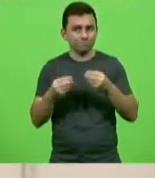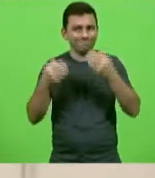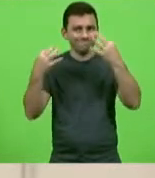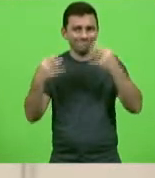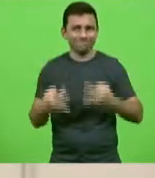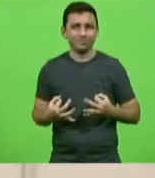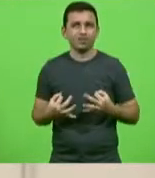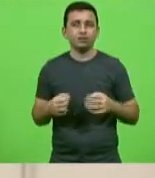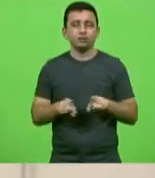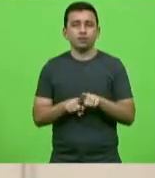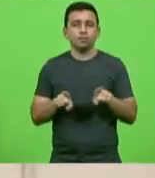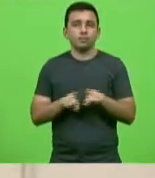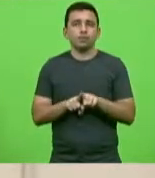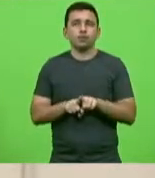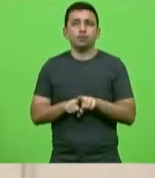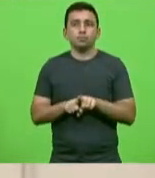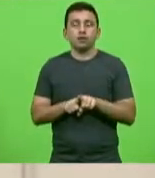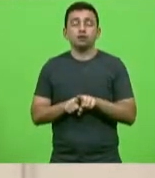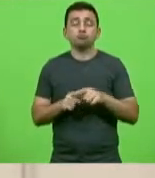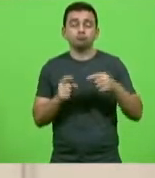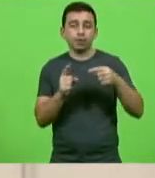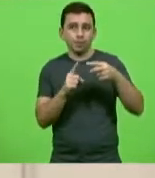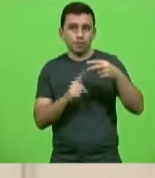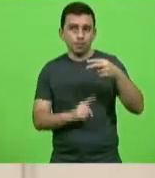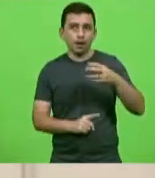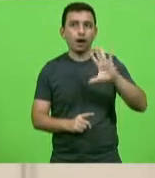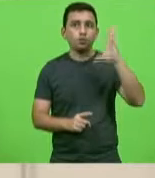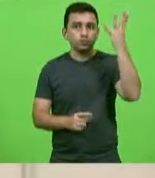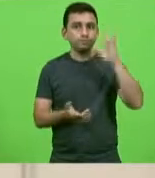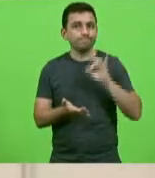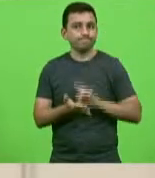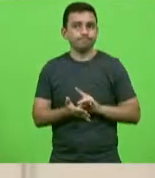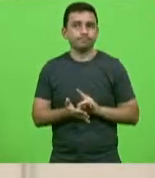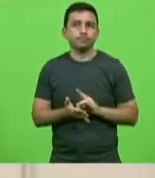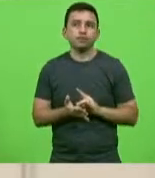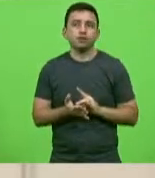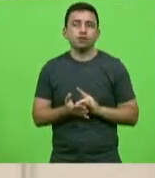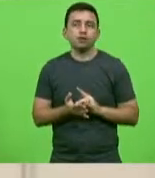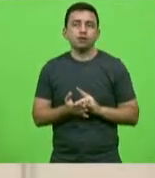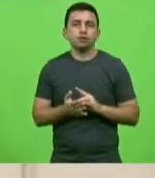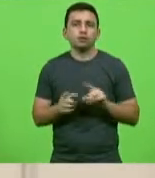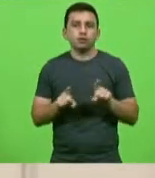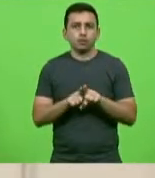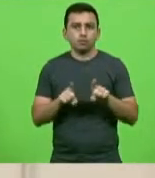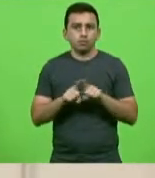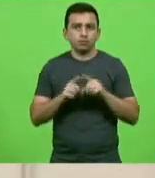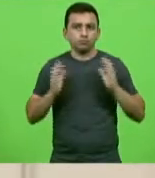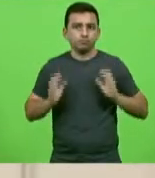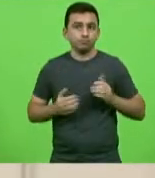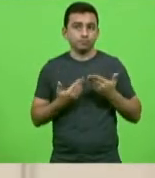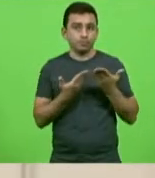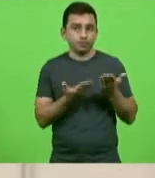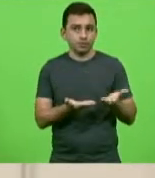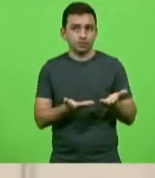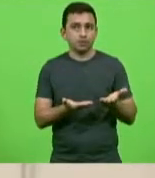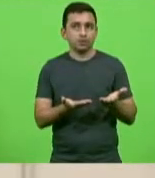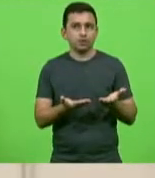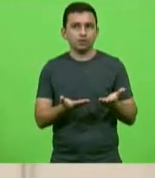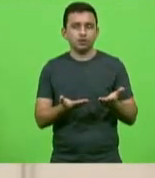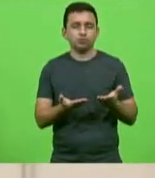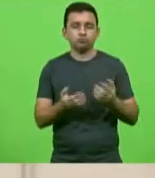sua ocorrência no plano dos fatos. Com efeito, a conduta de, aspas, proceder de